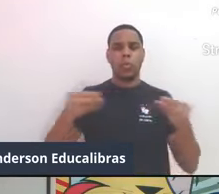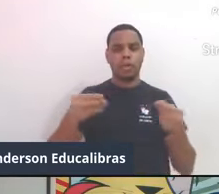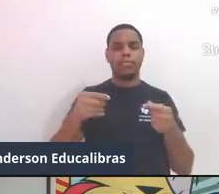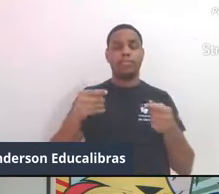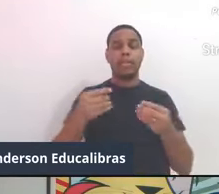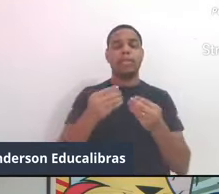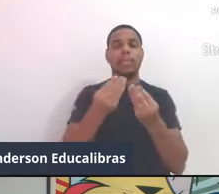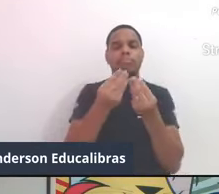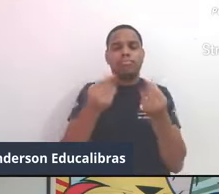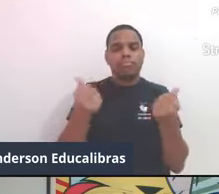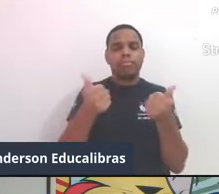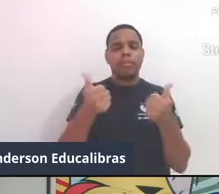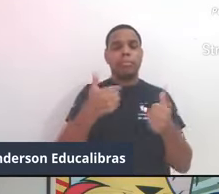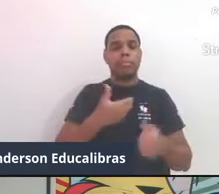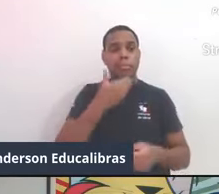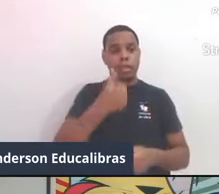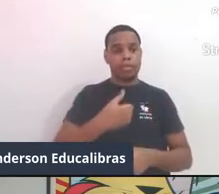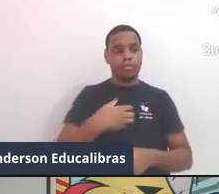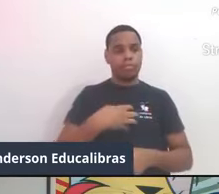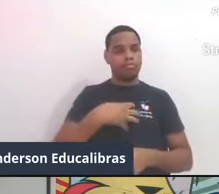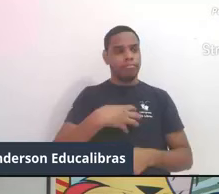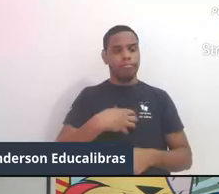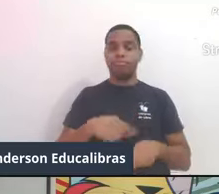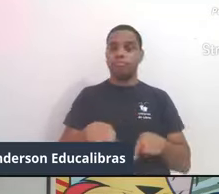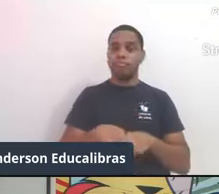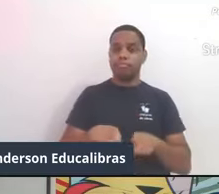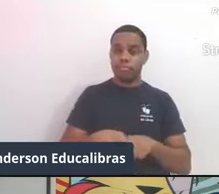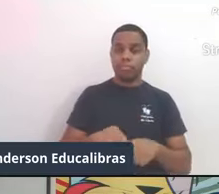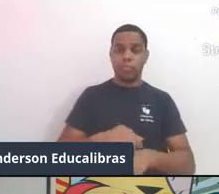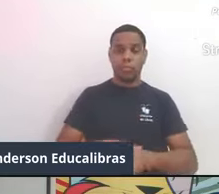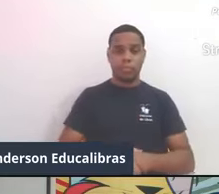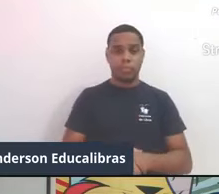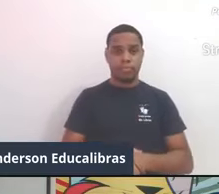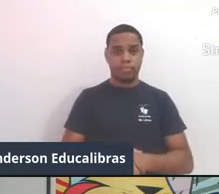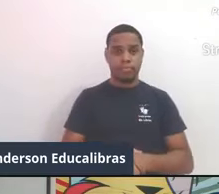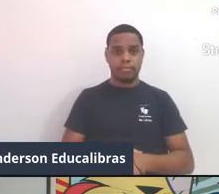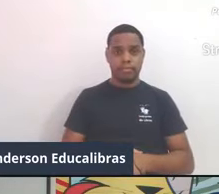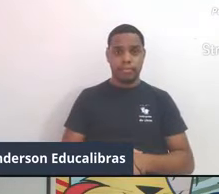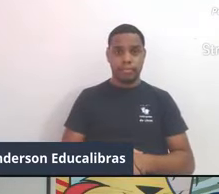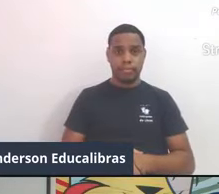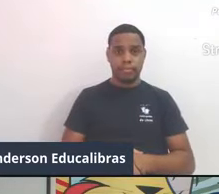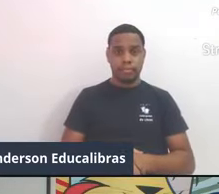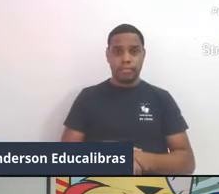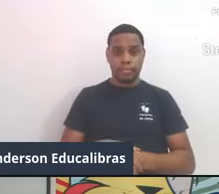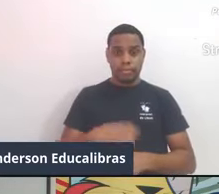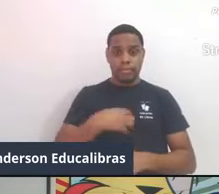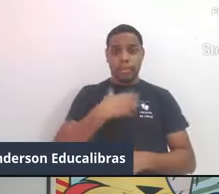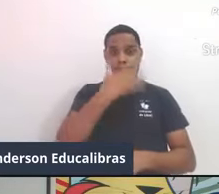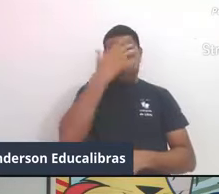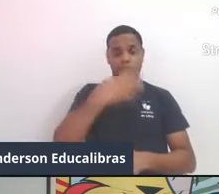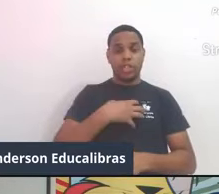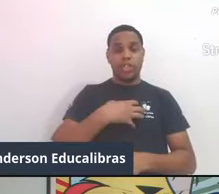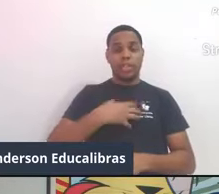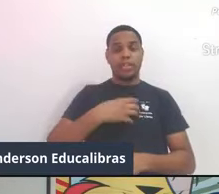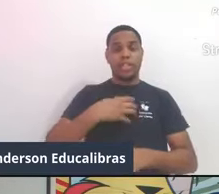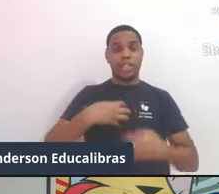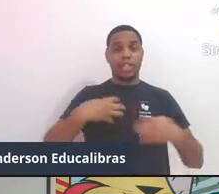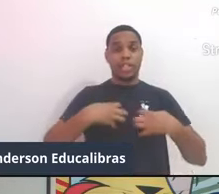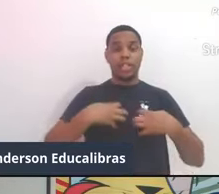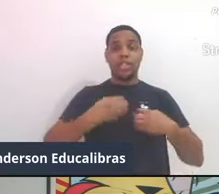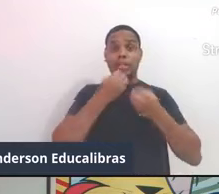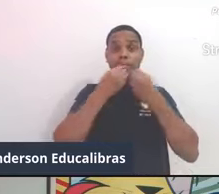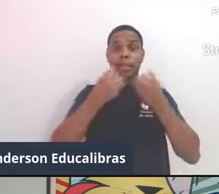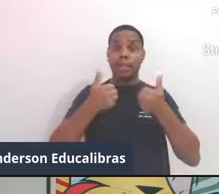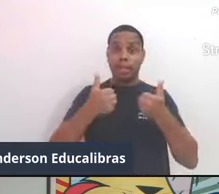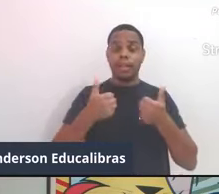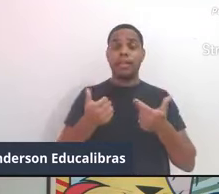das condições gerais, significa melhoria do próprio estado de espírito das pessoas. Isso é muito